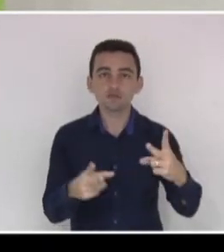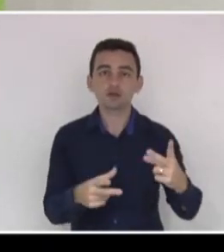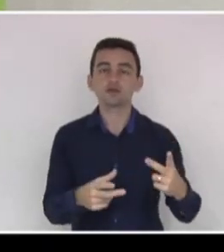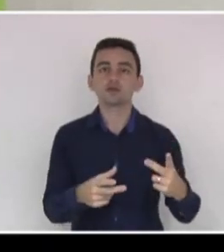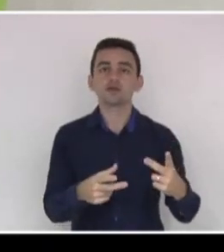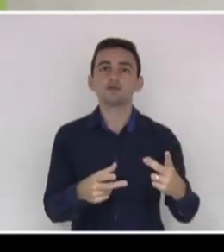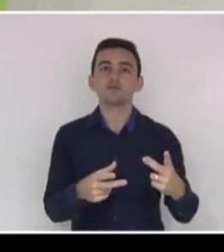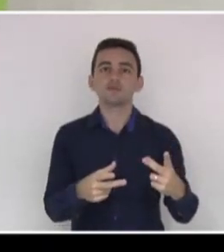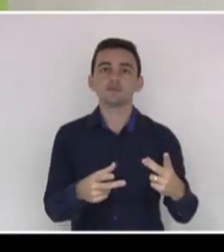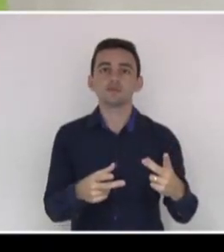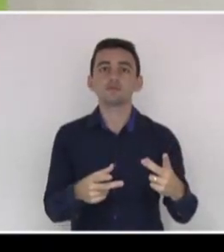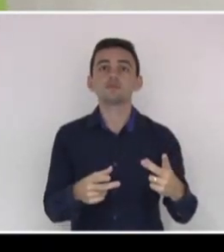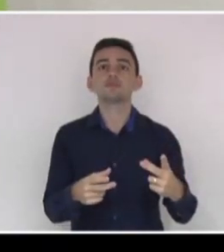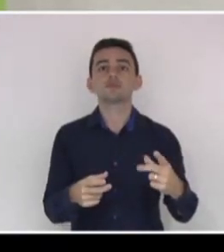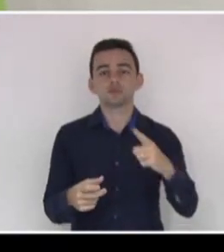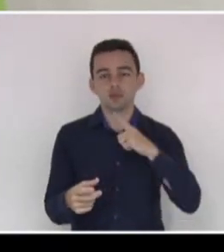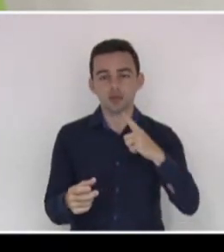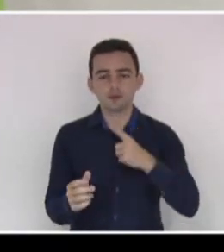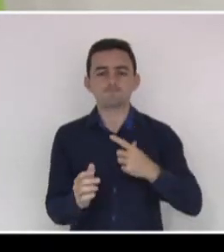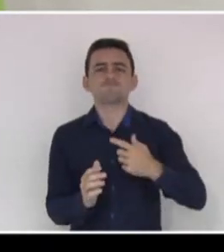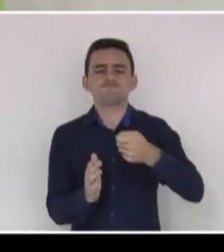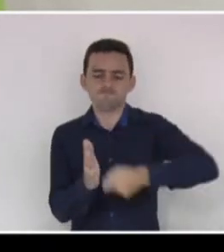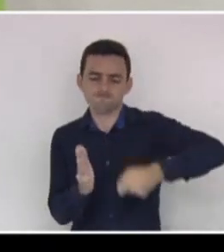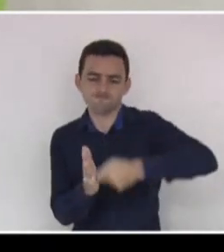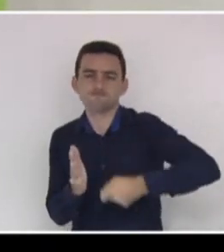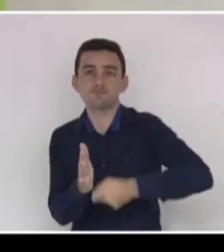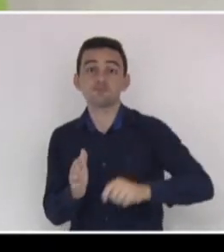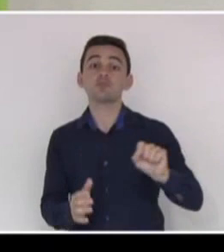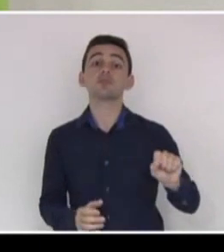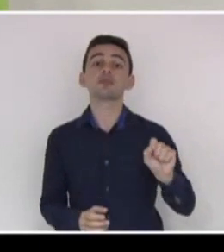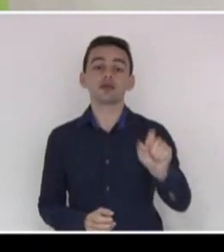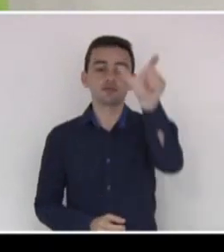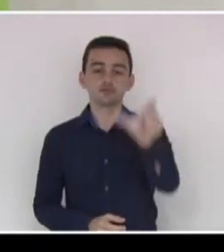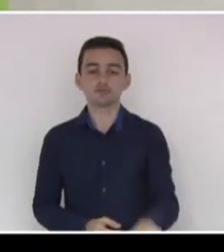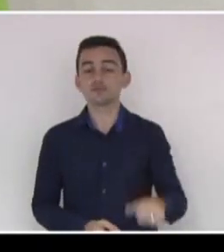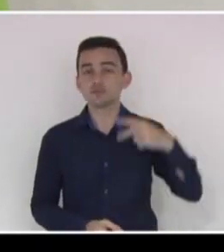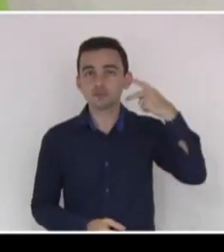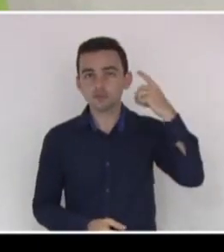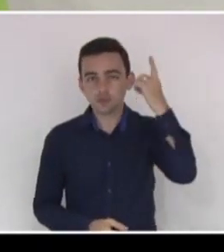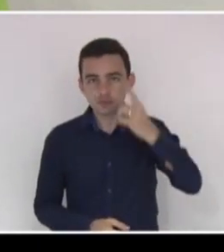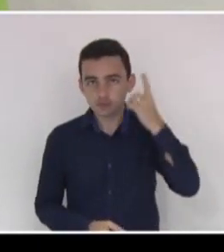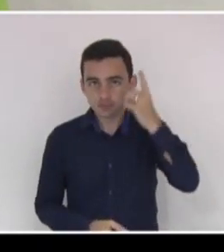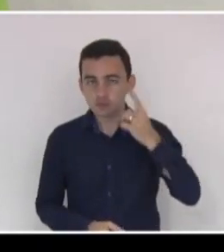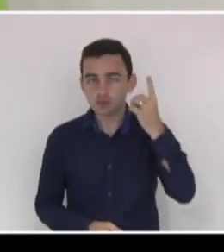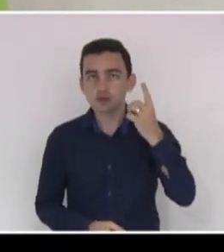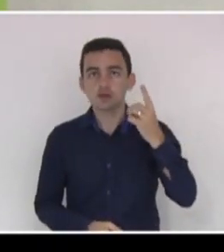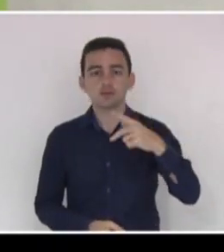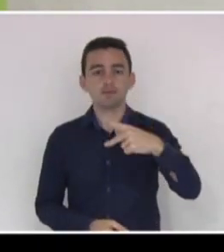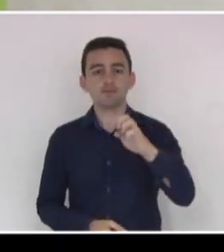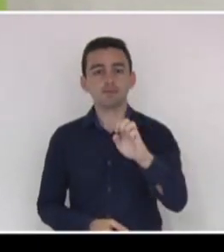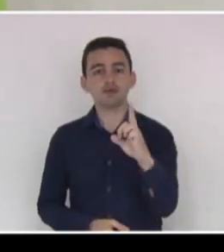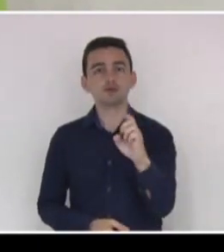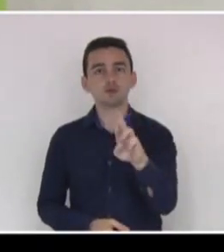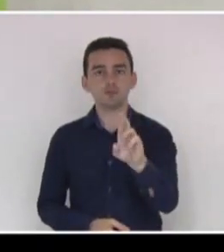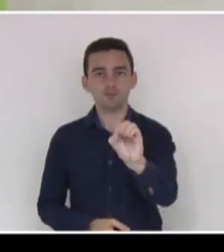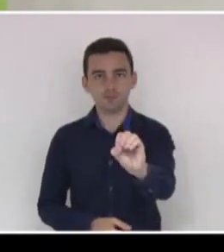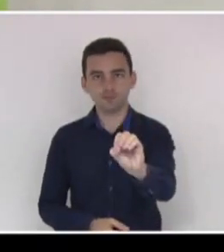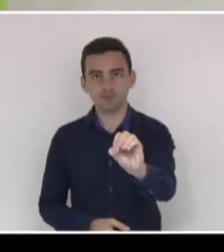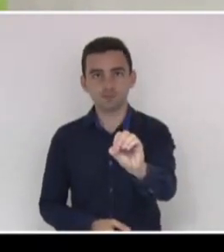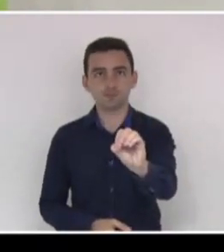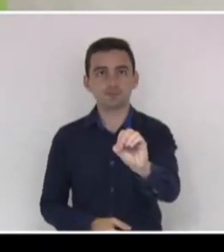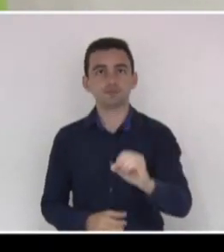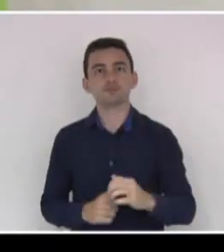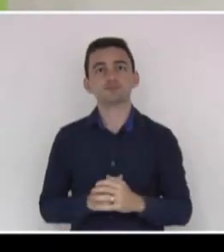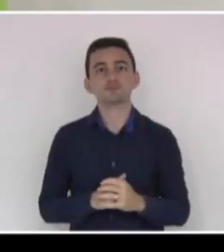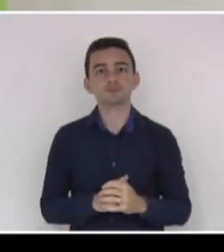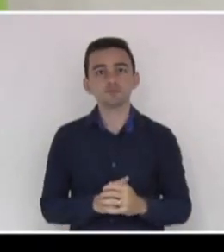muito forte do nosso deputado federal, Pedro Czai, que foi um dos protagonistas desse debate.